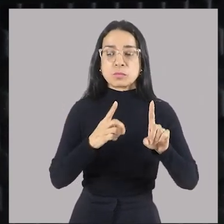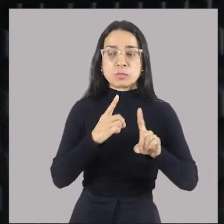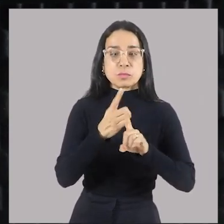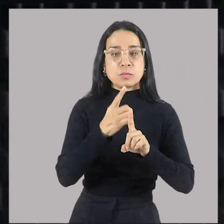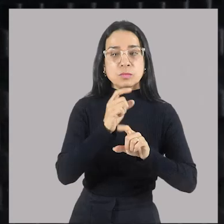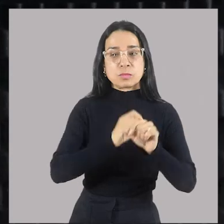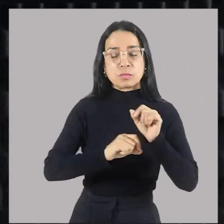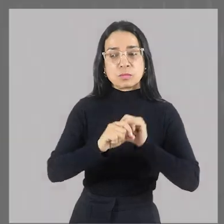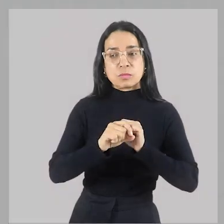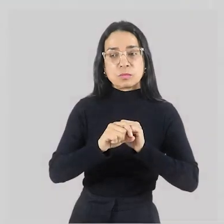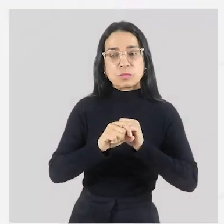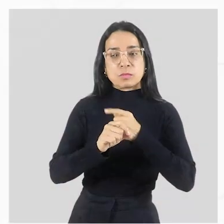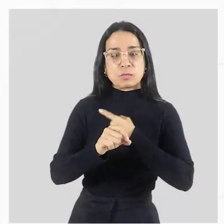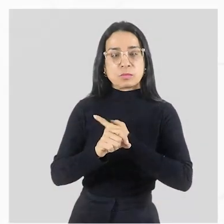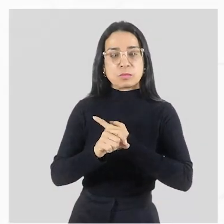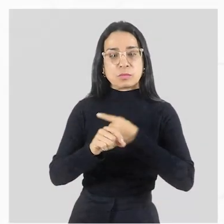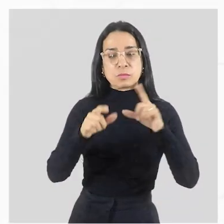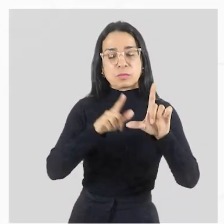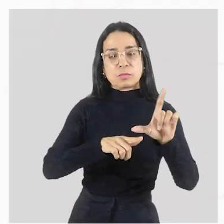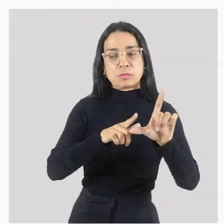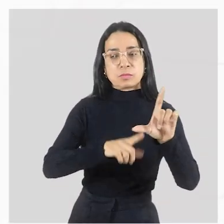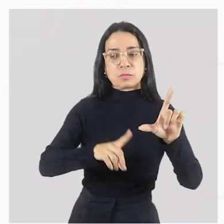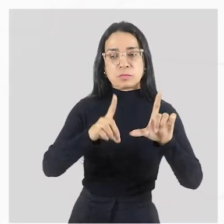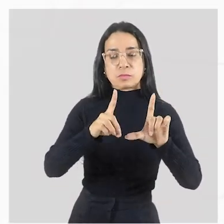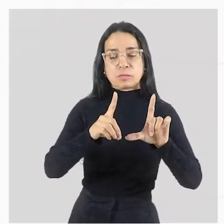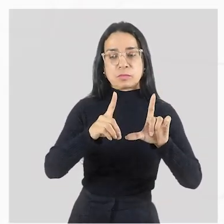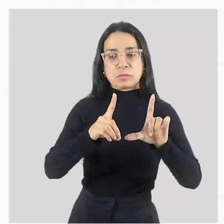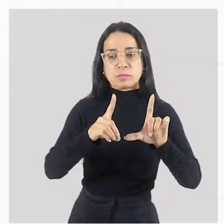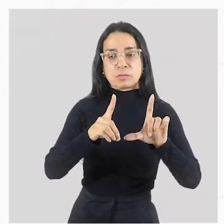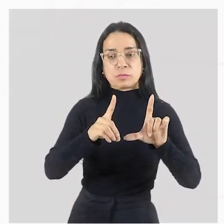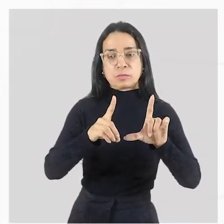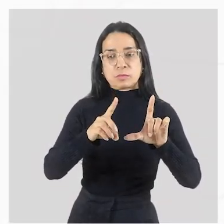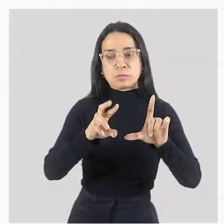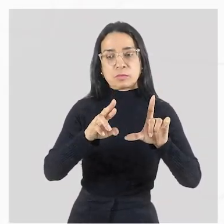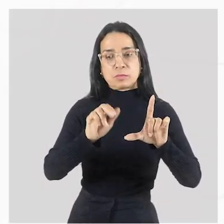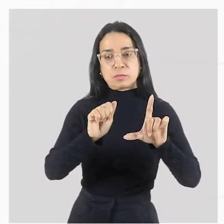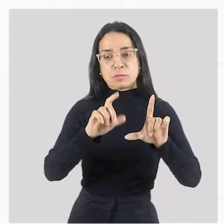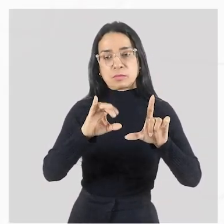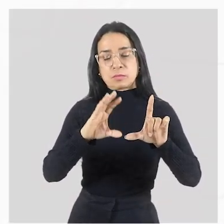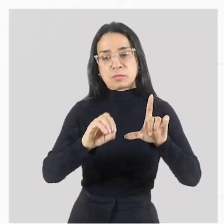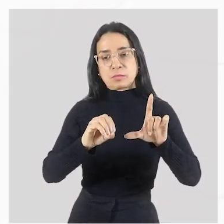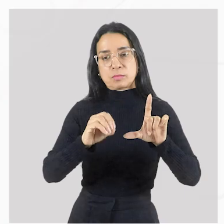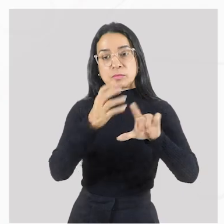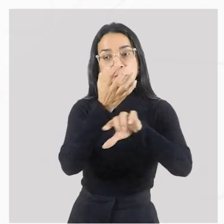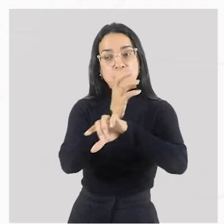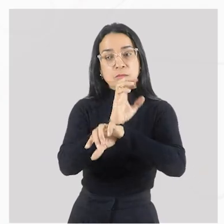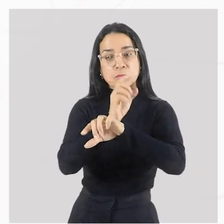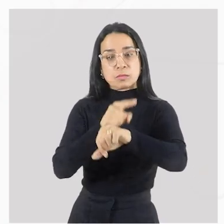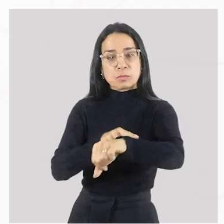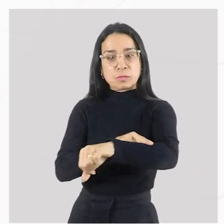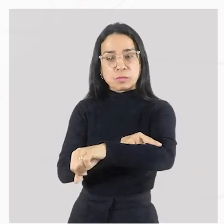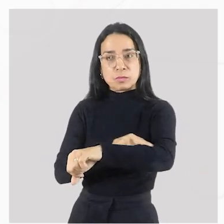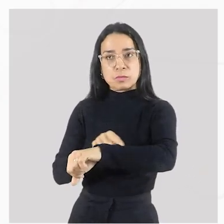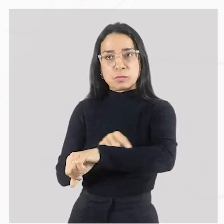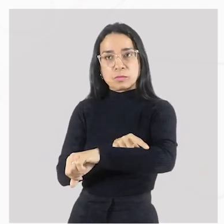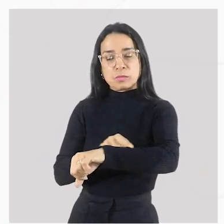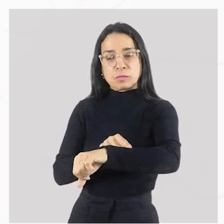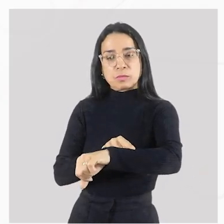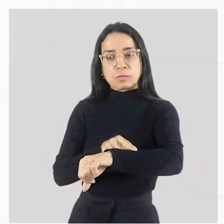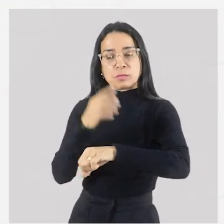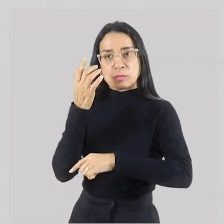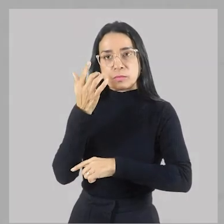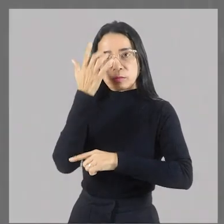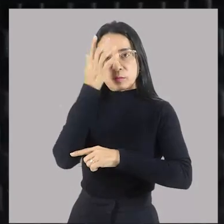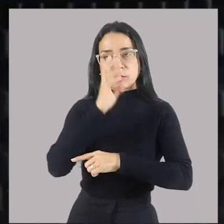no esqueleto apendicular vai ser o rádio. O rádio, ele é o osso do braço, certo? Então, bem fácil